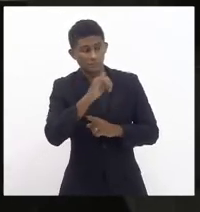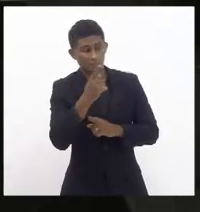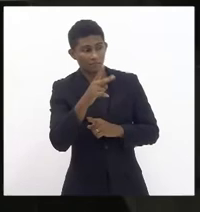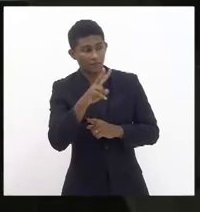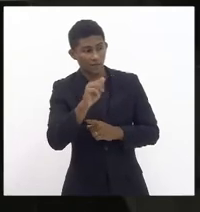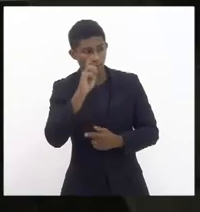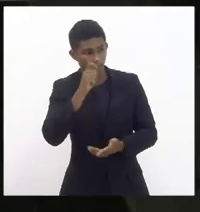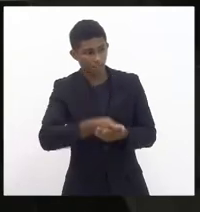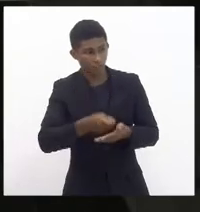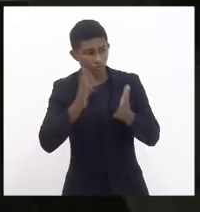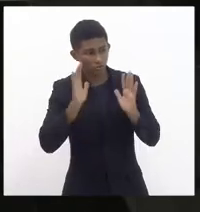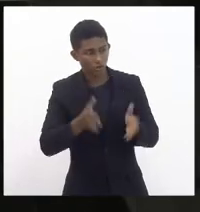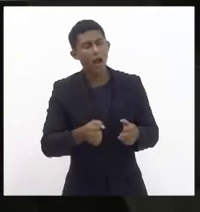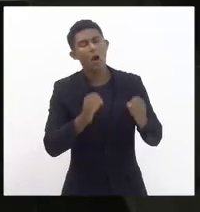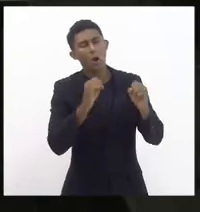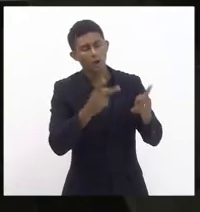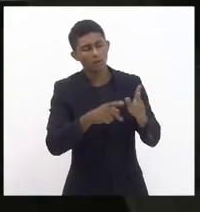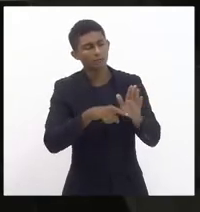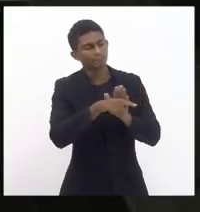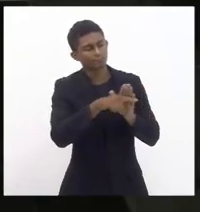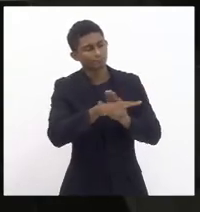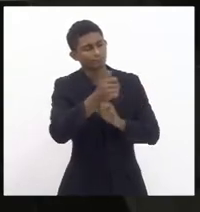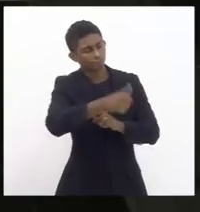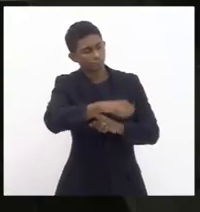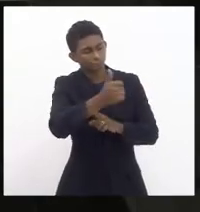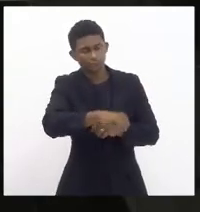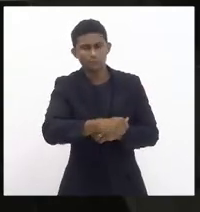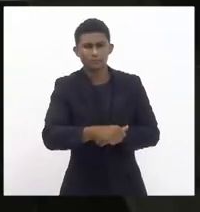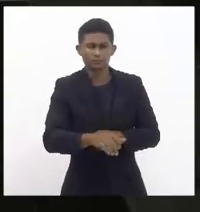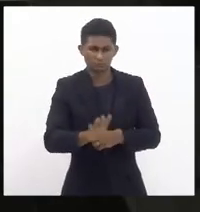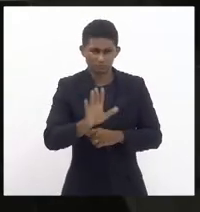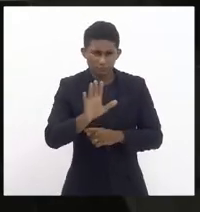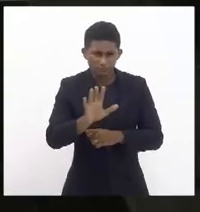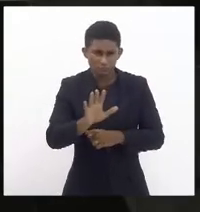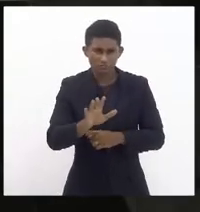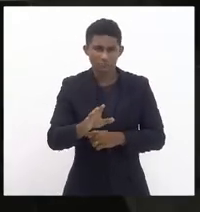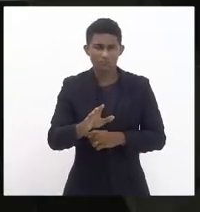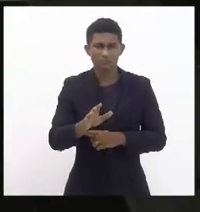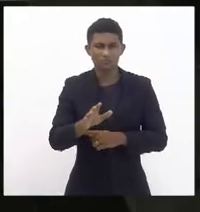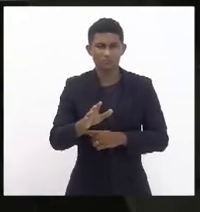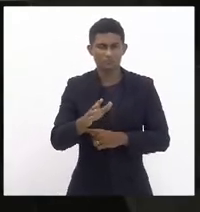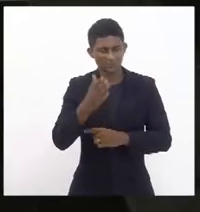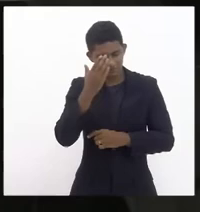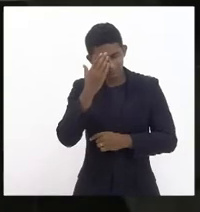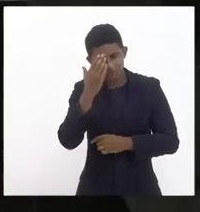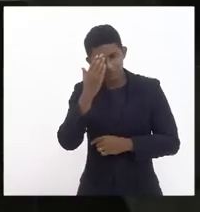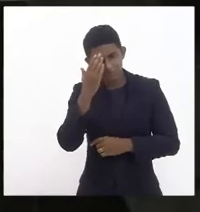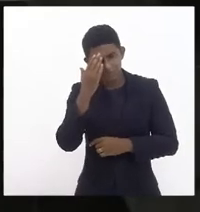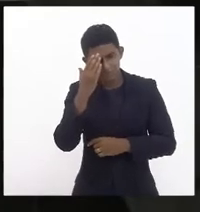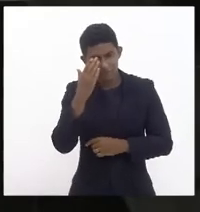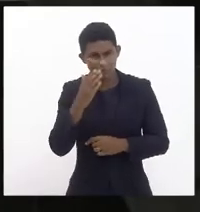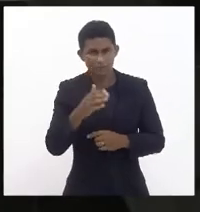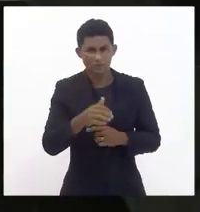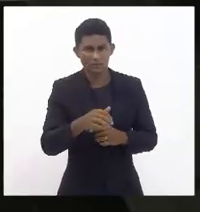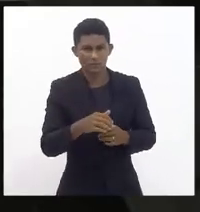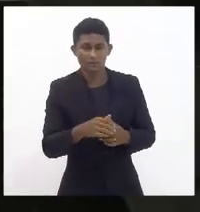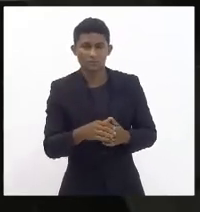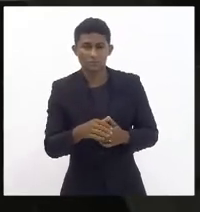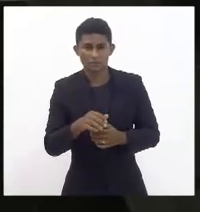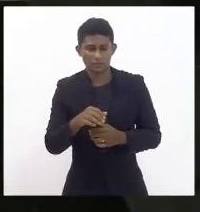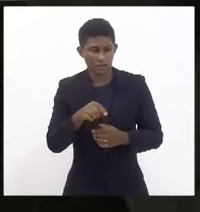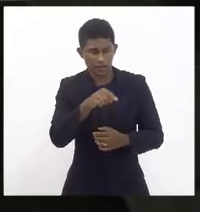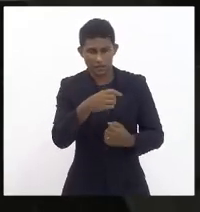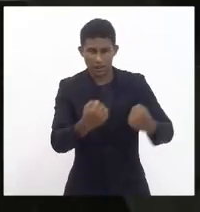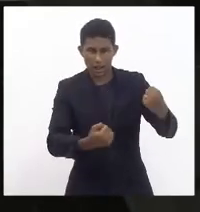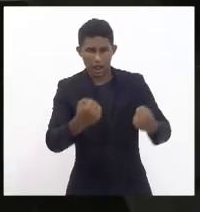dia a vistoria Deputado Aliomar sabe bem vossa excelência é item Vistoria